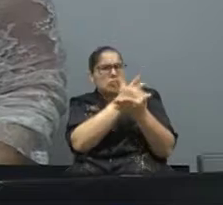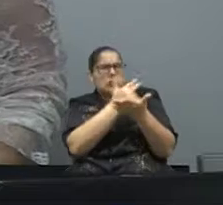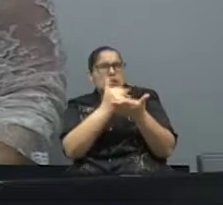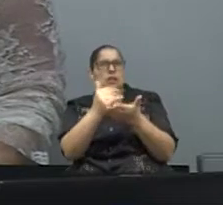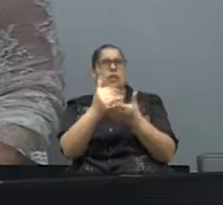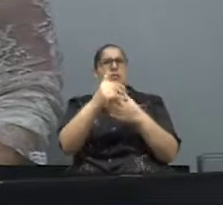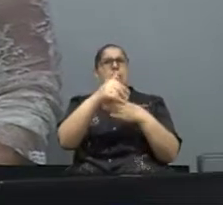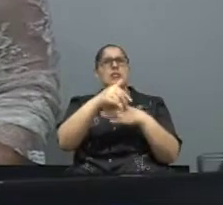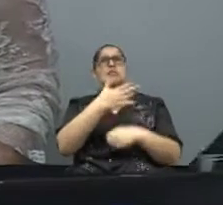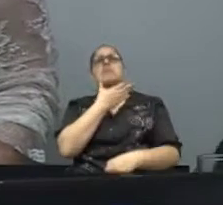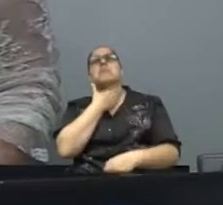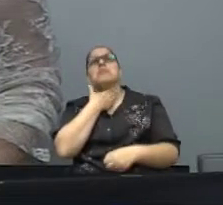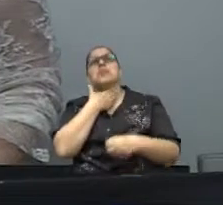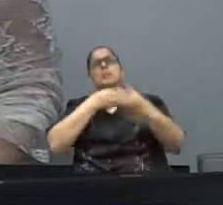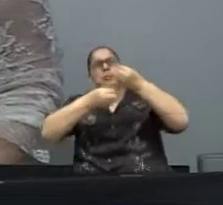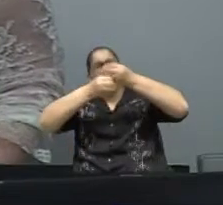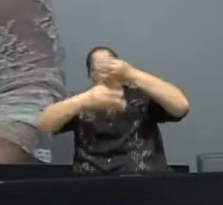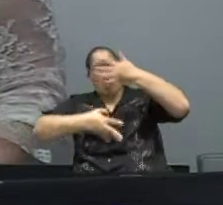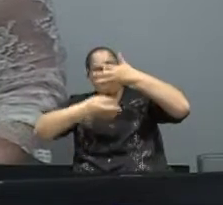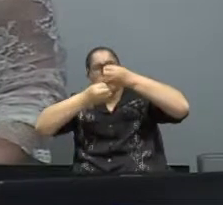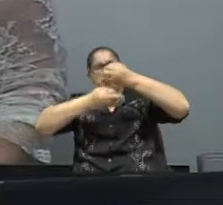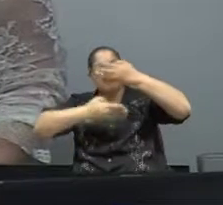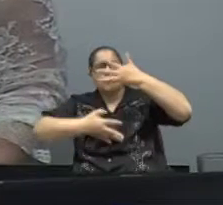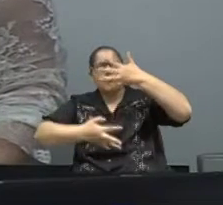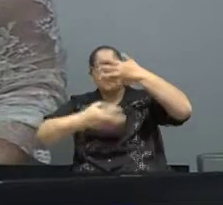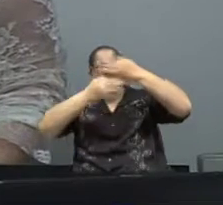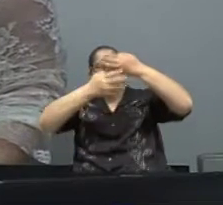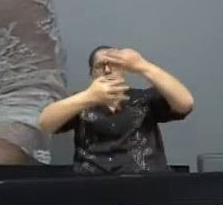comentários diversos. Então foi